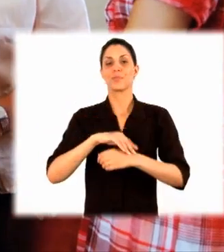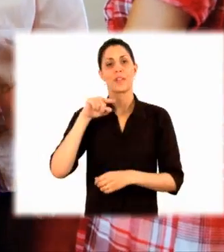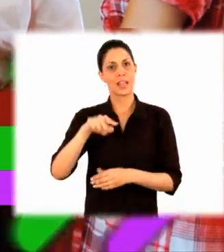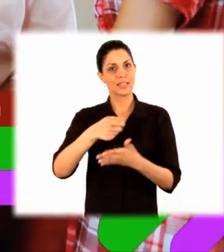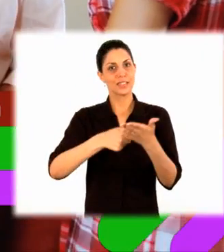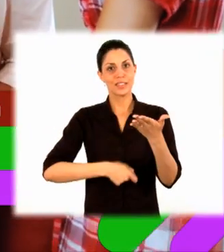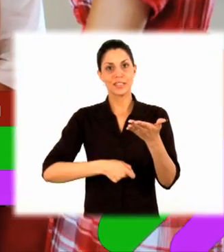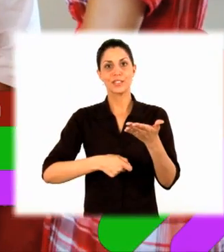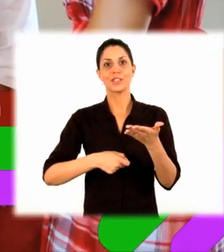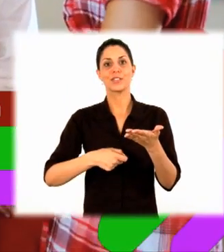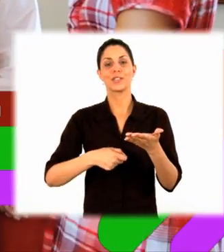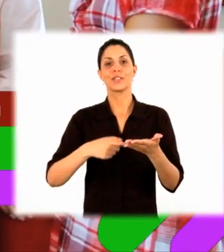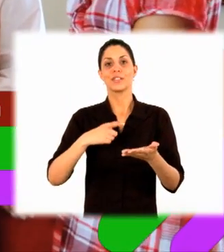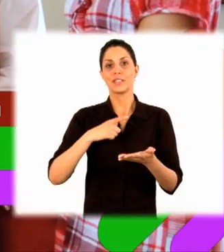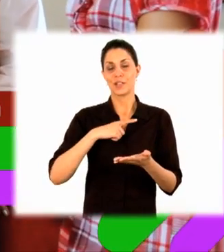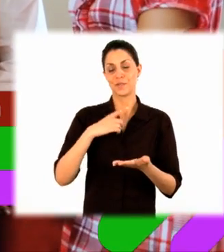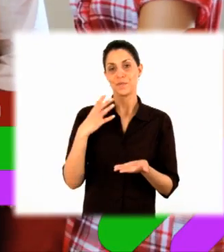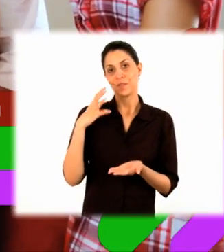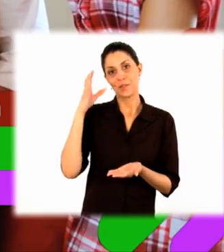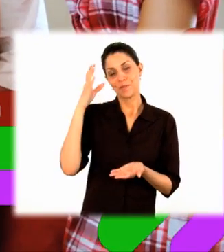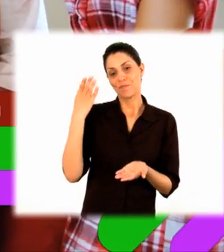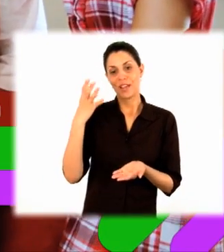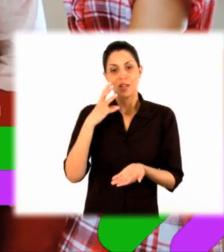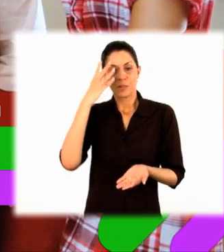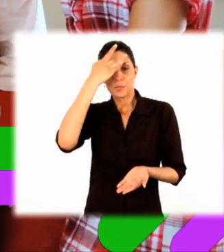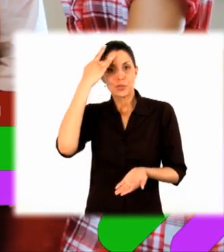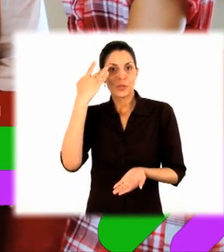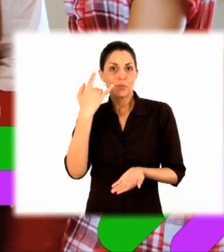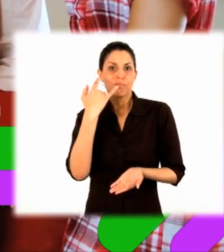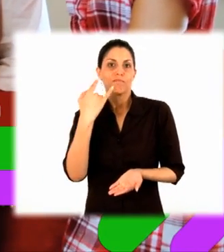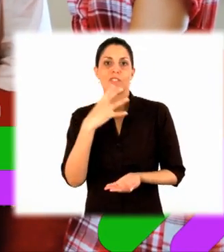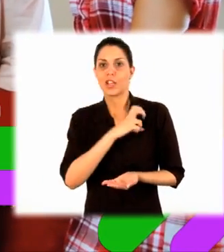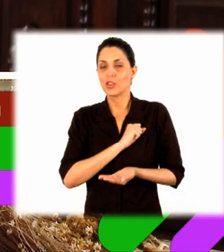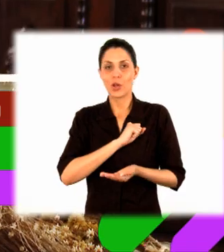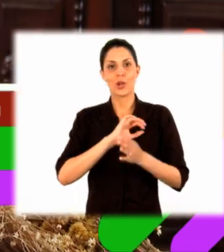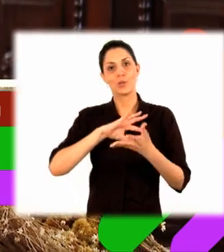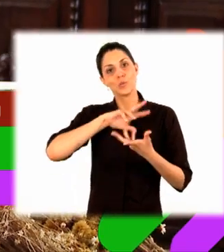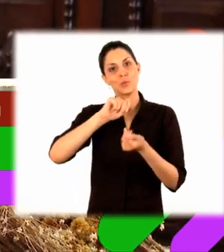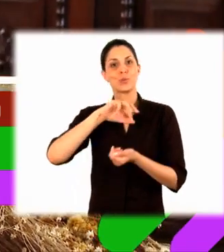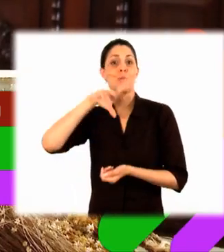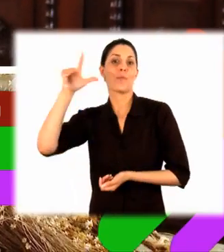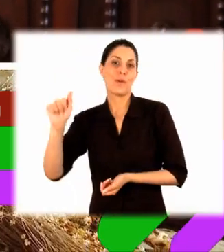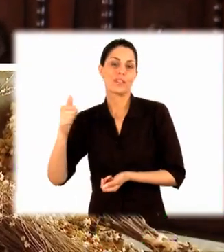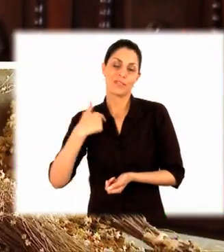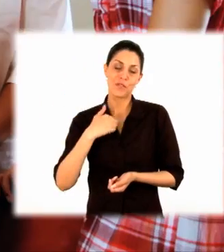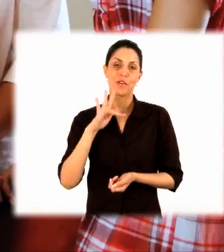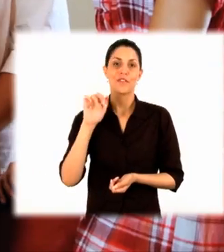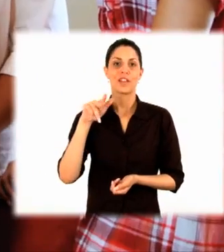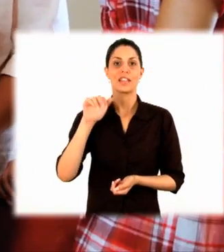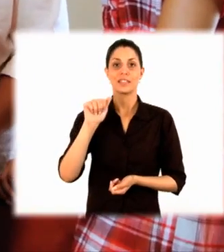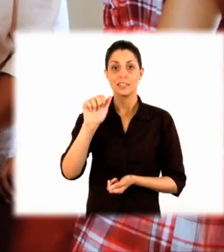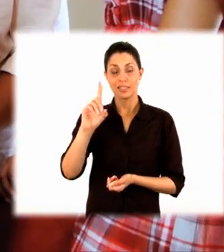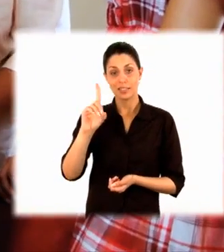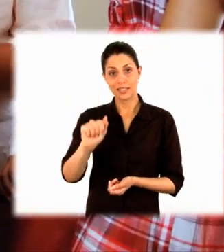Afinal, esse texto mostra apenas a opinião de uma apreciadora do mundo da moda, isto é, um texto a Fernanda. Então, um